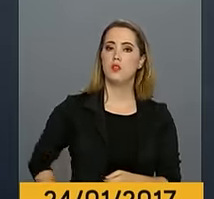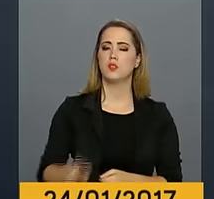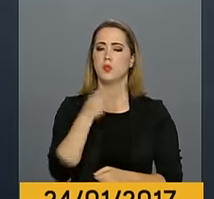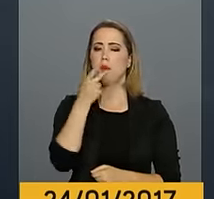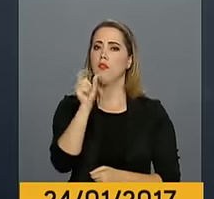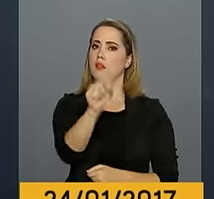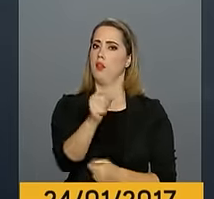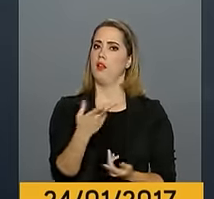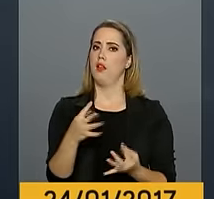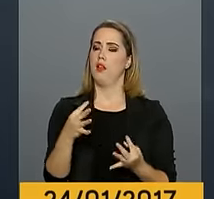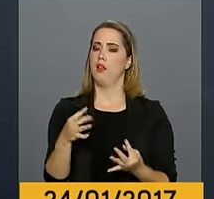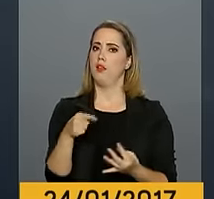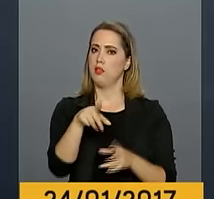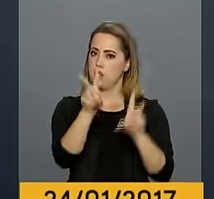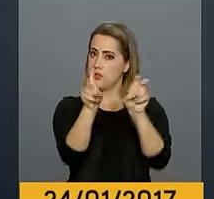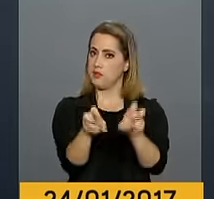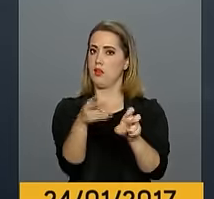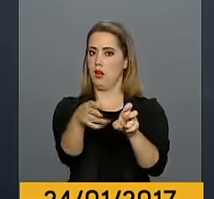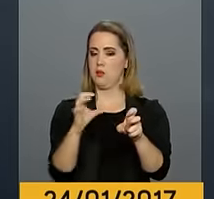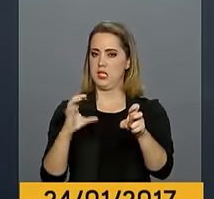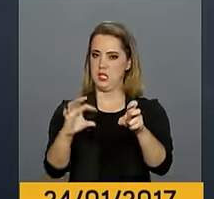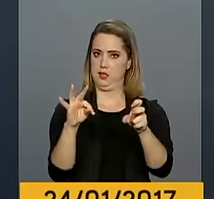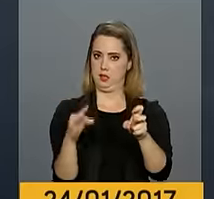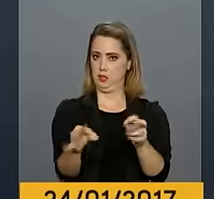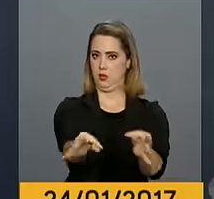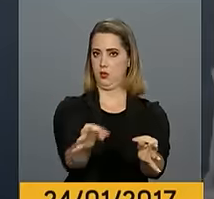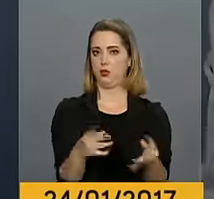né? Muito, muito,